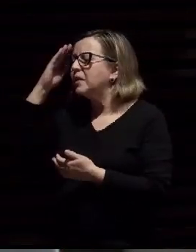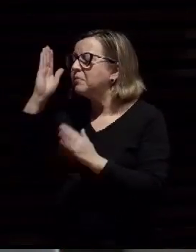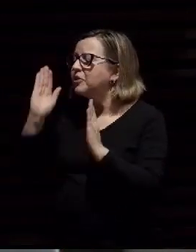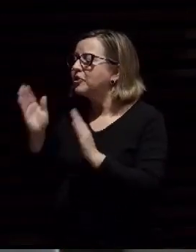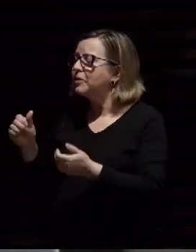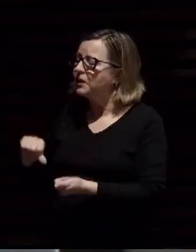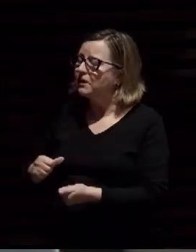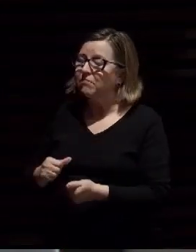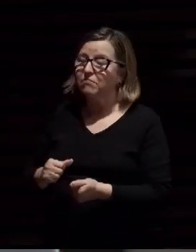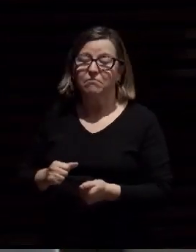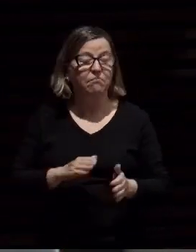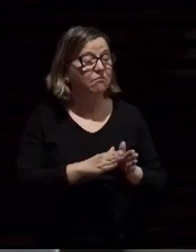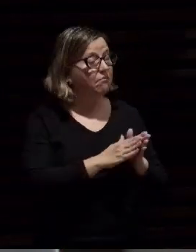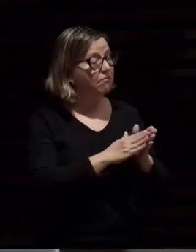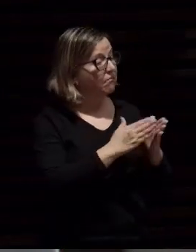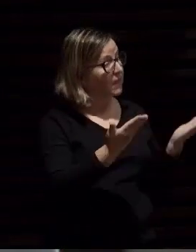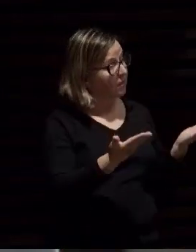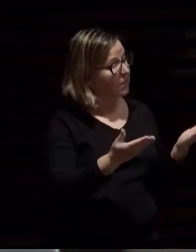Bíblia.